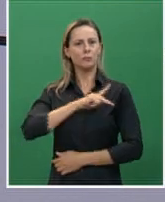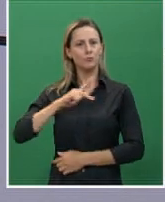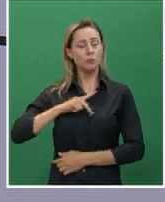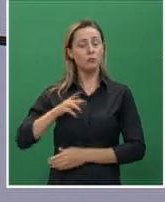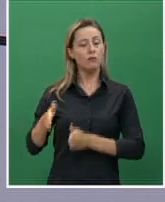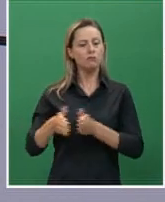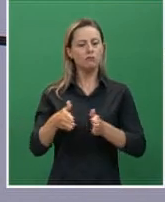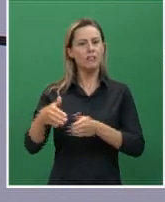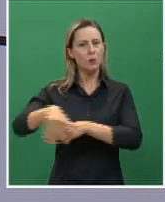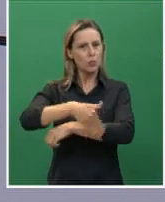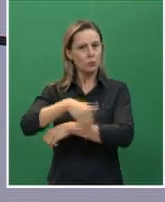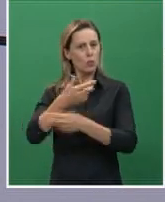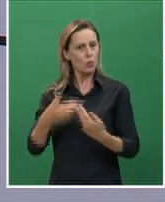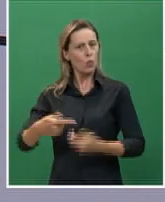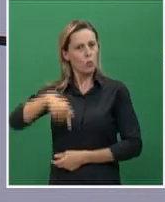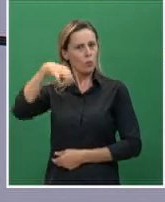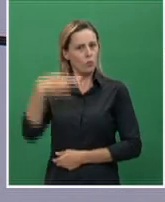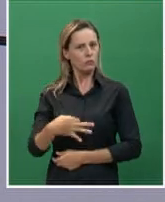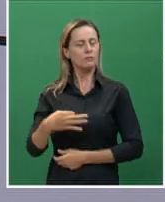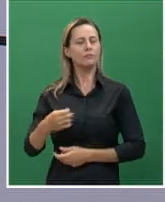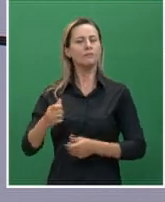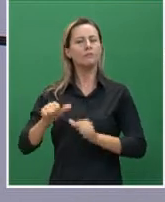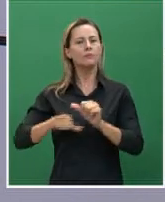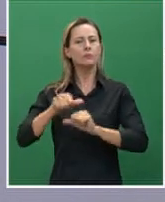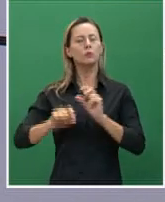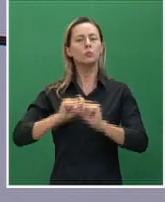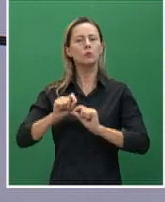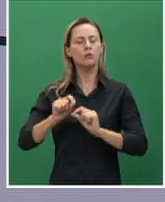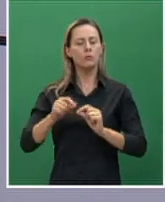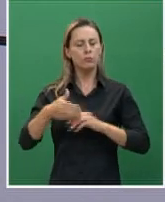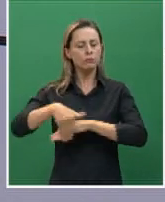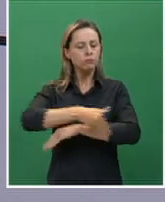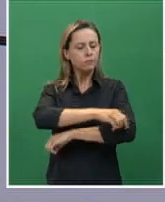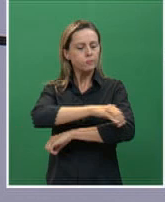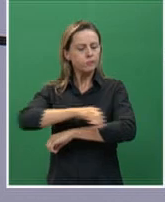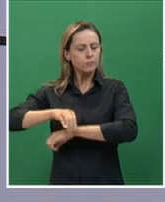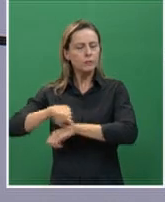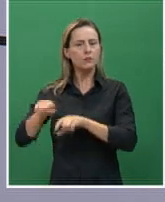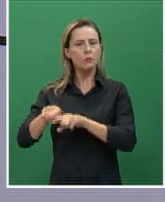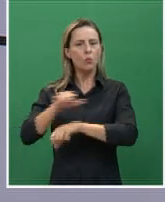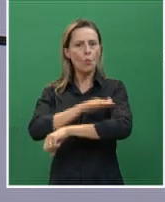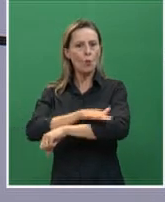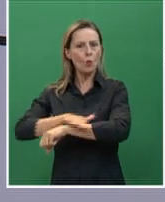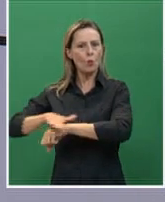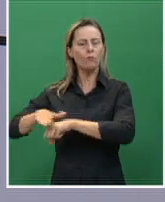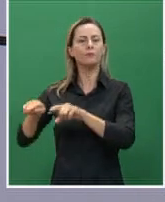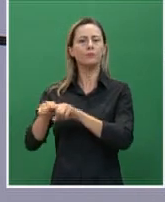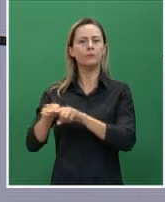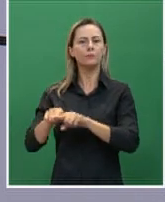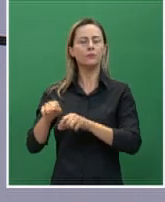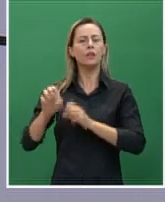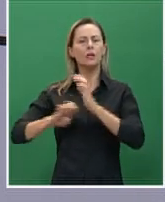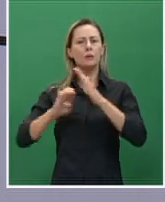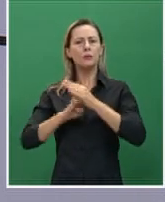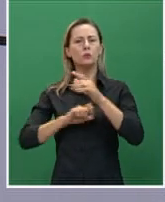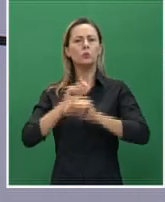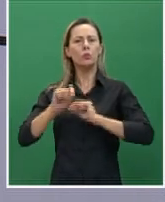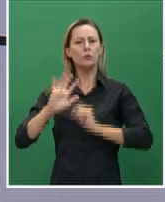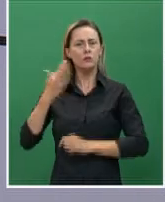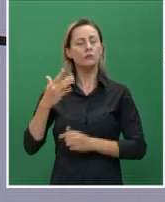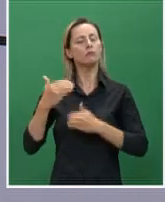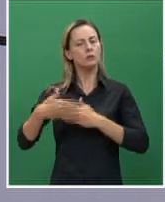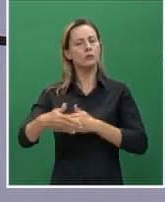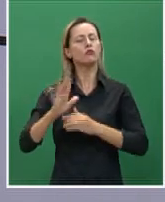para que ela cumpra essa qualidade na Restauração das vezes paralepito e nos dias de asfalto inclusive temos notificada a empresa recentemente